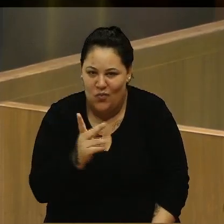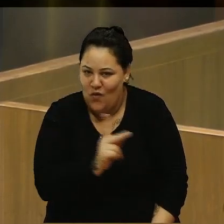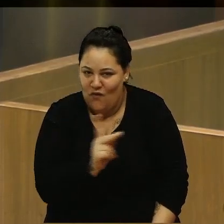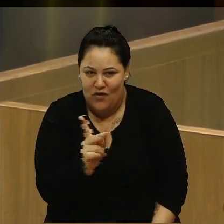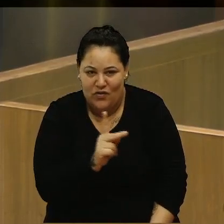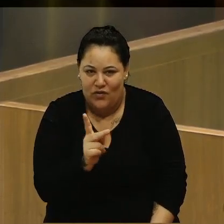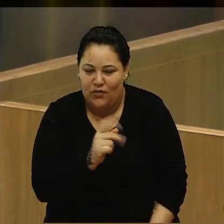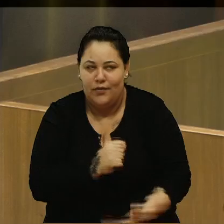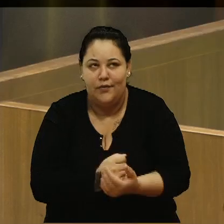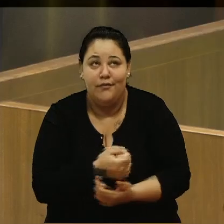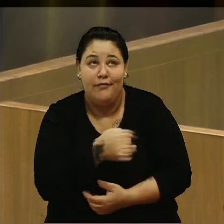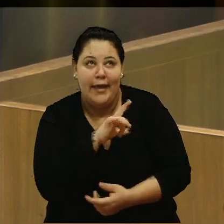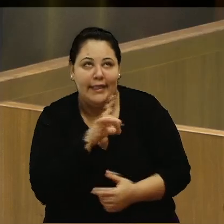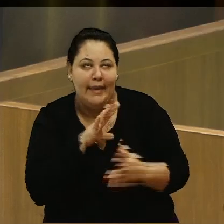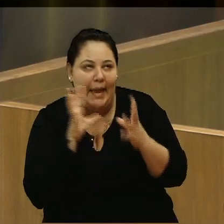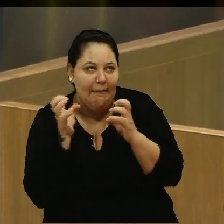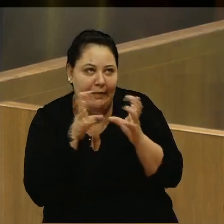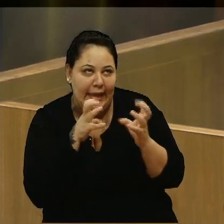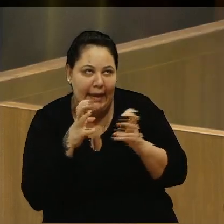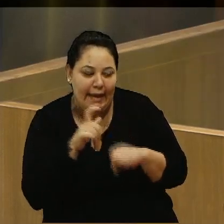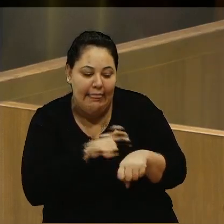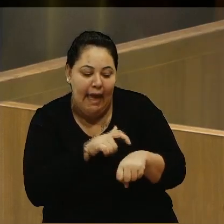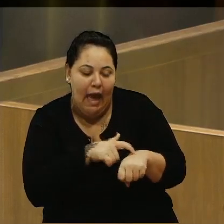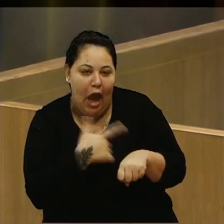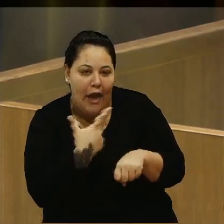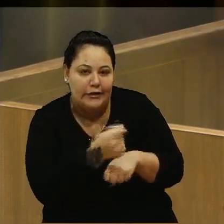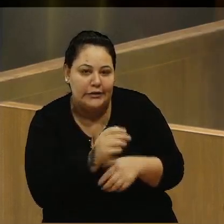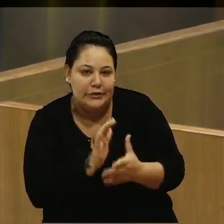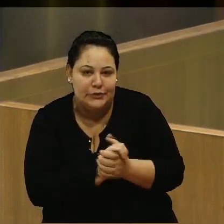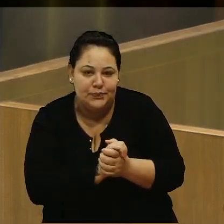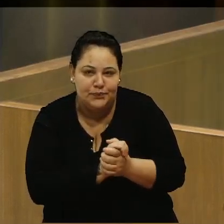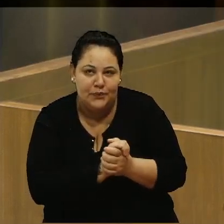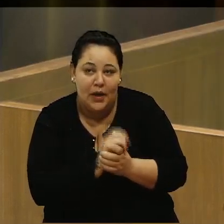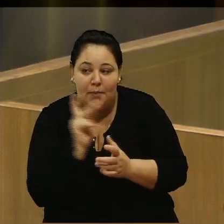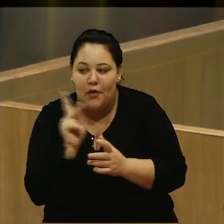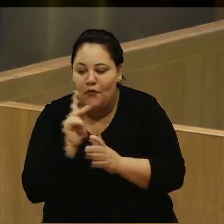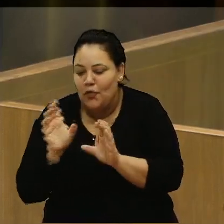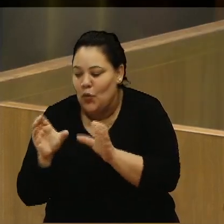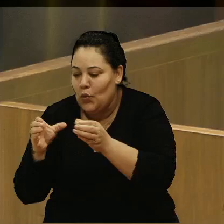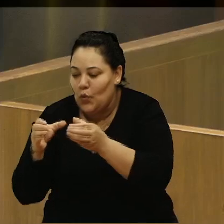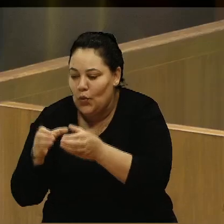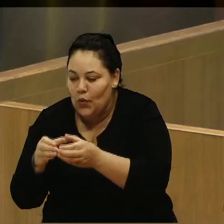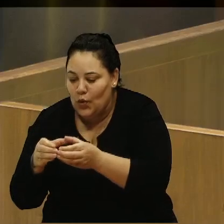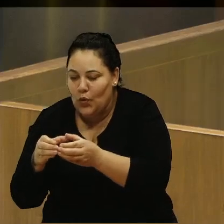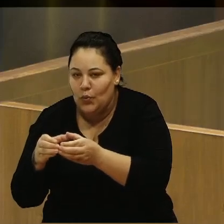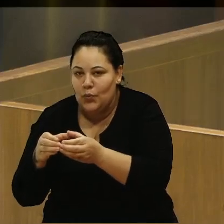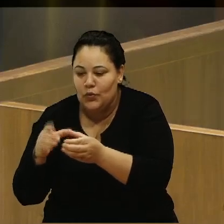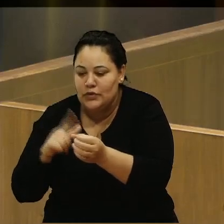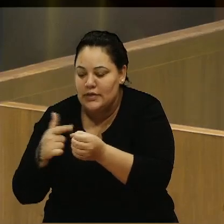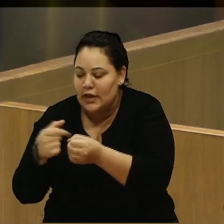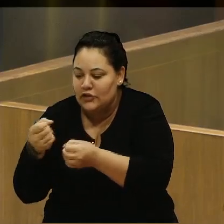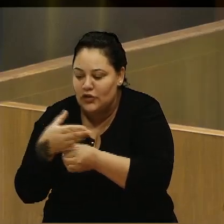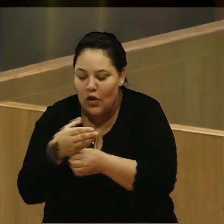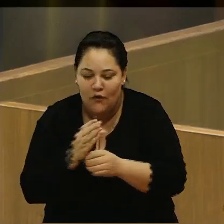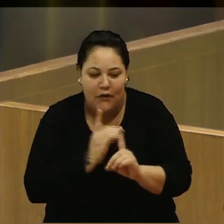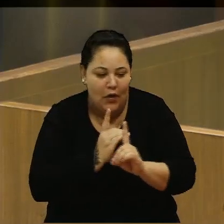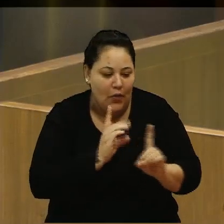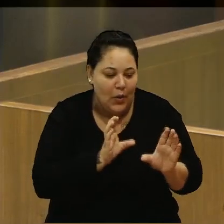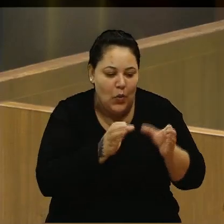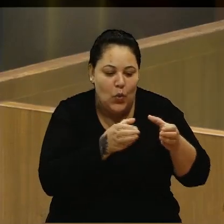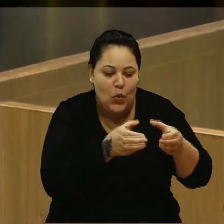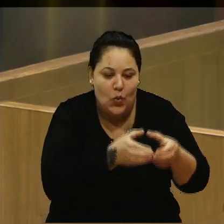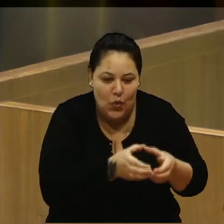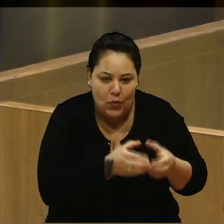Professora vai ter briga ali na saída. A gangue do Cidade Nova vai se encontrar com a gangue do Cidade Industrial, não se